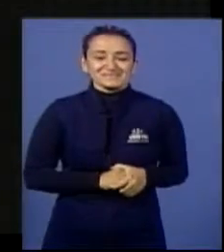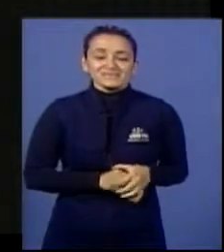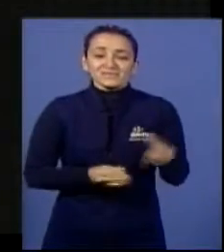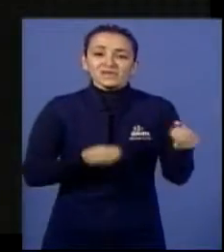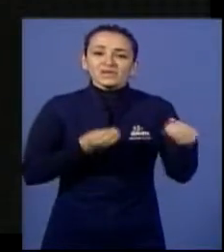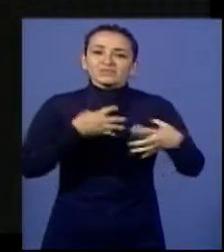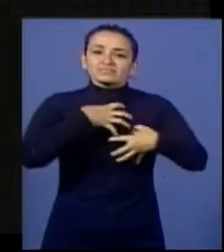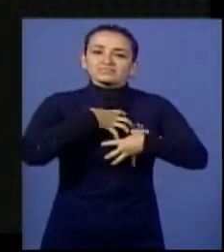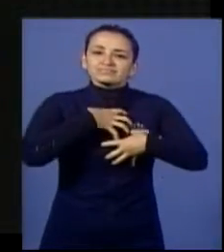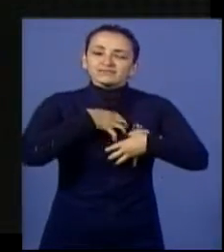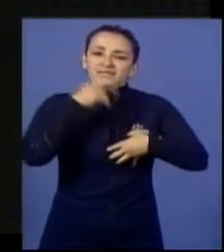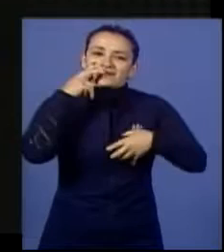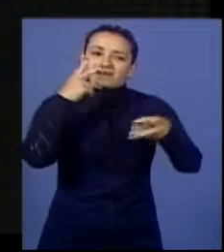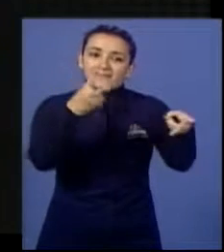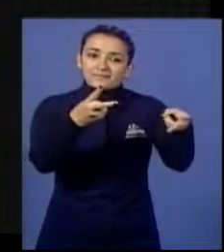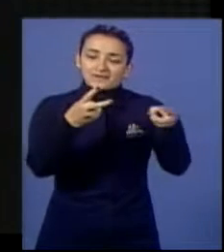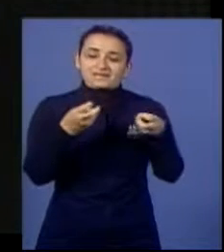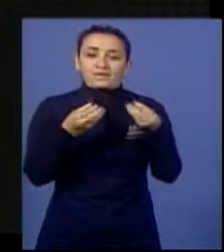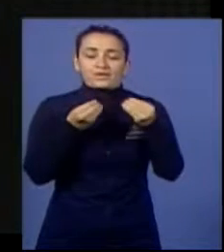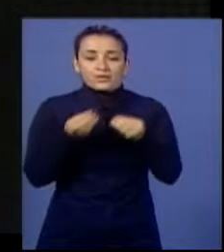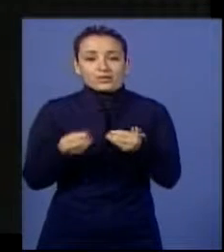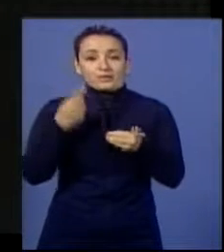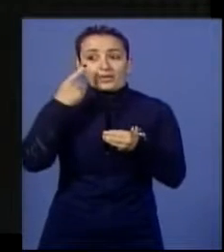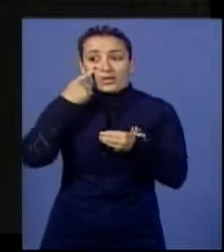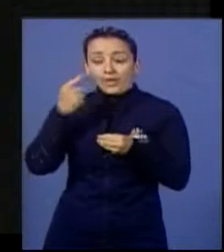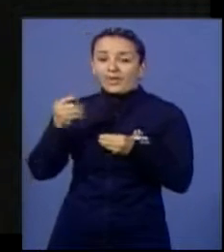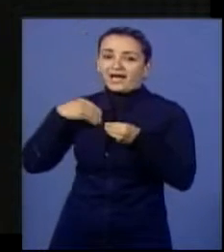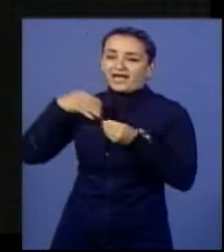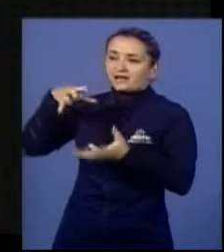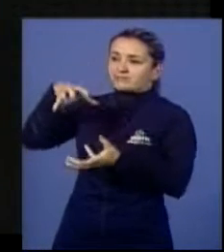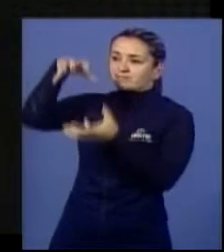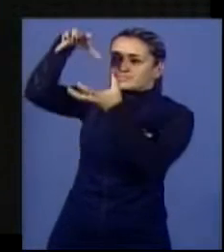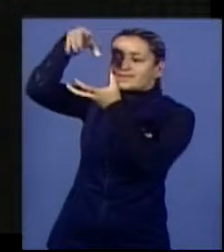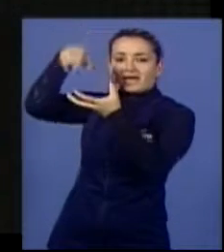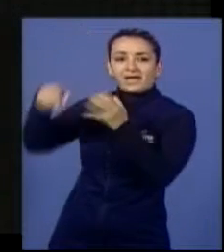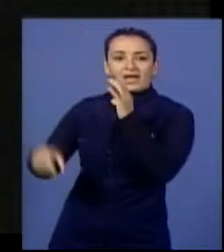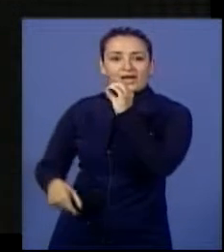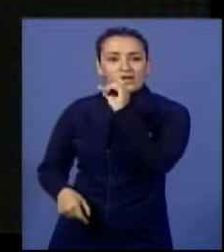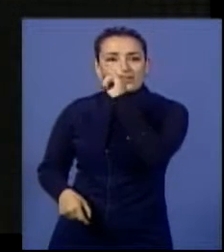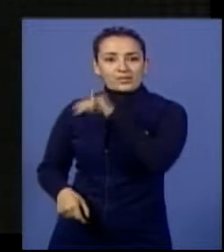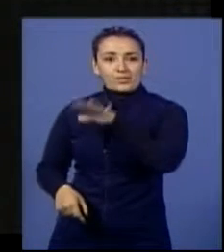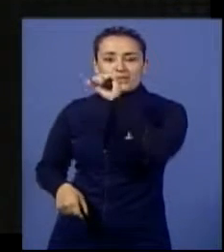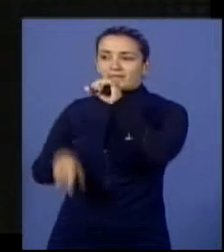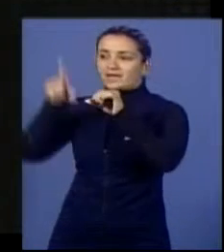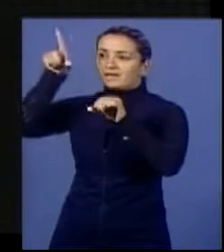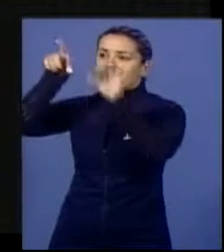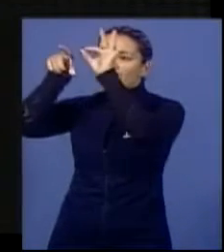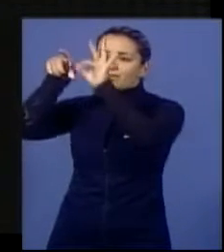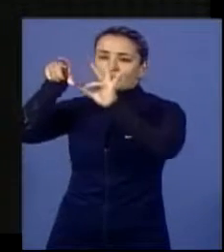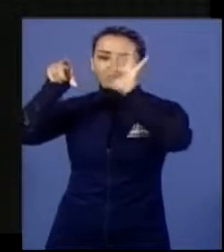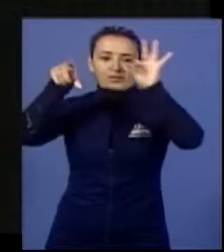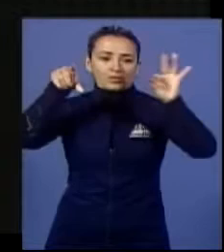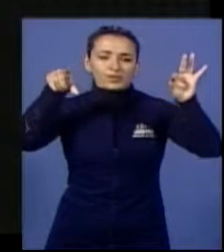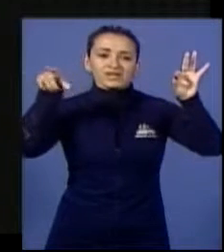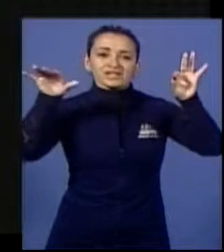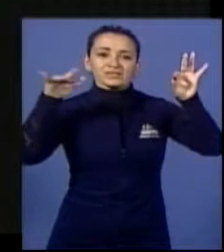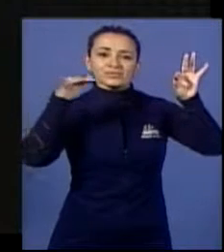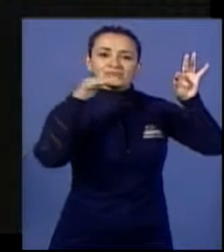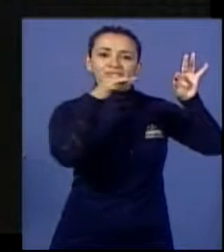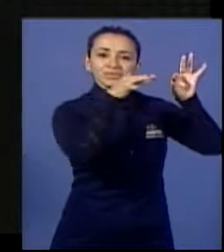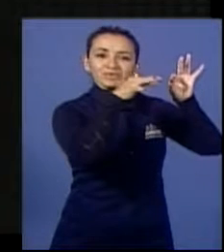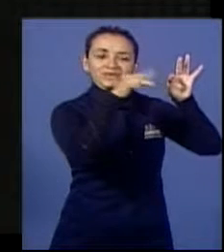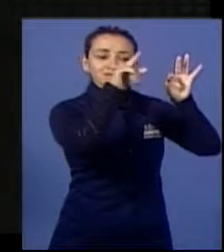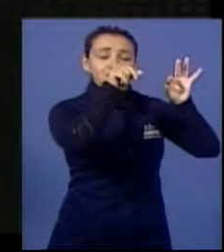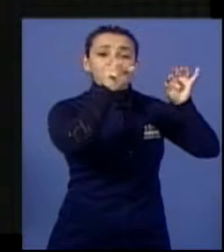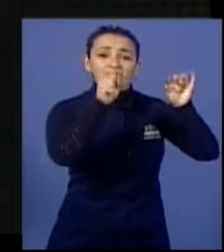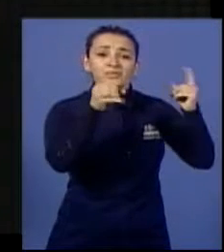utilizados para saírem e voltarem às suas colmeias usam um feromônio que indica a trilha percorrida por elas, composto A. Mas